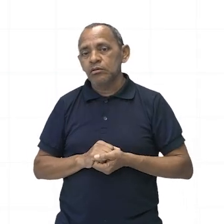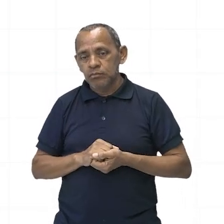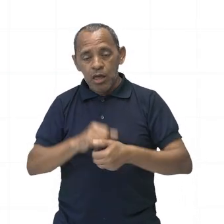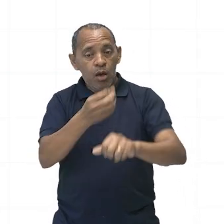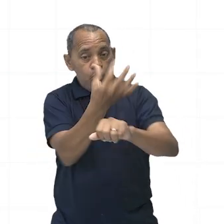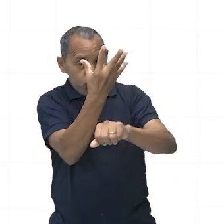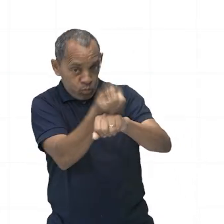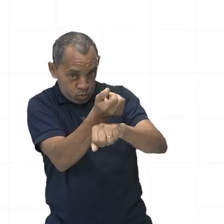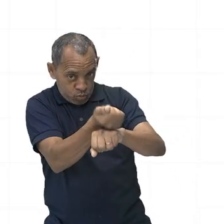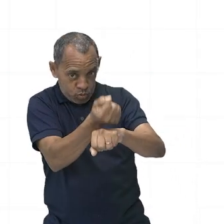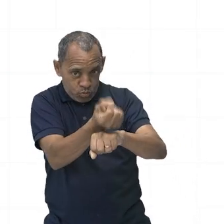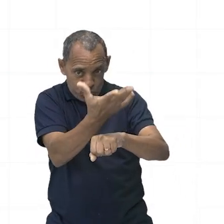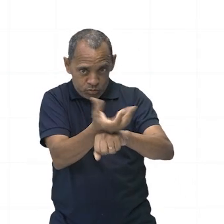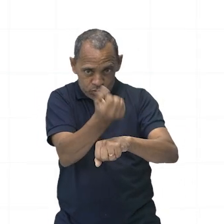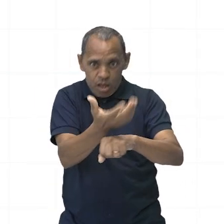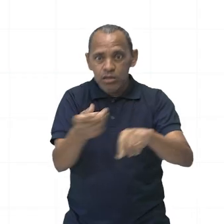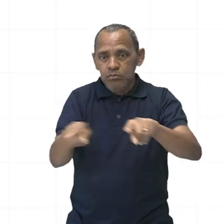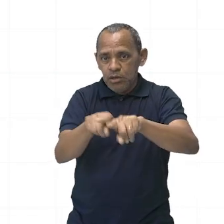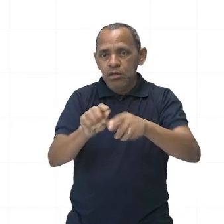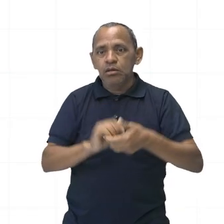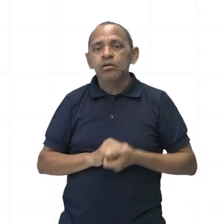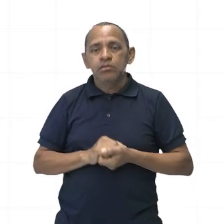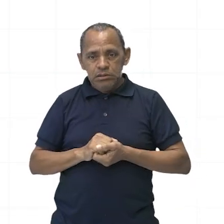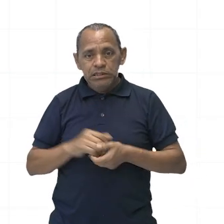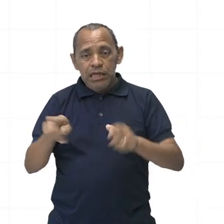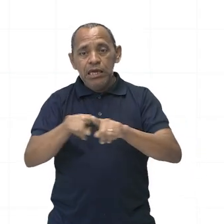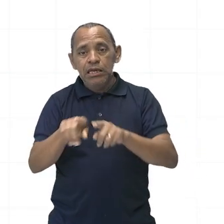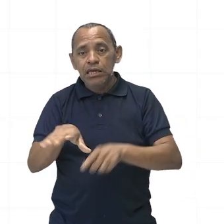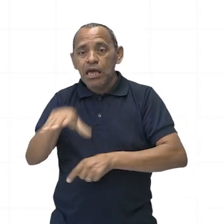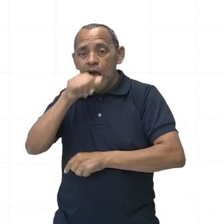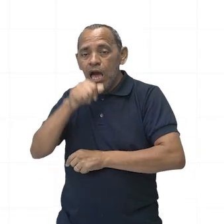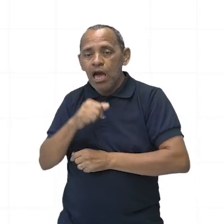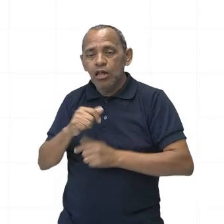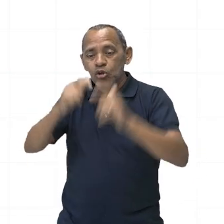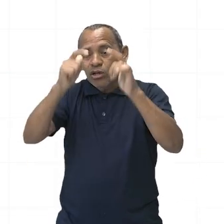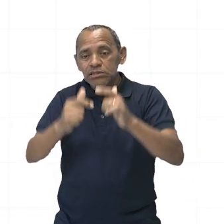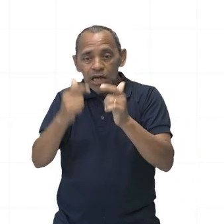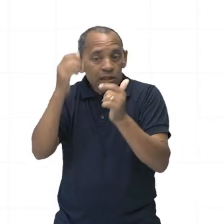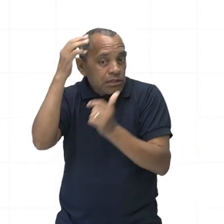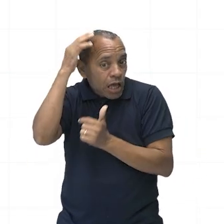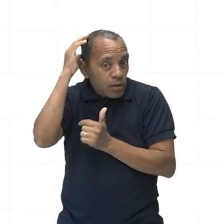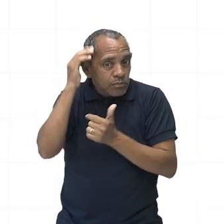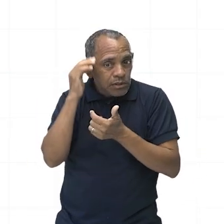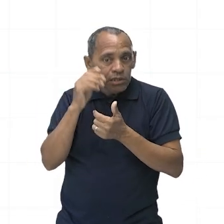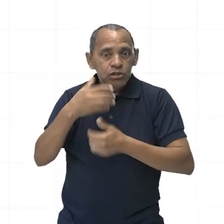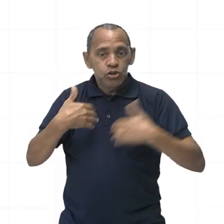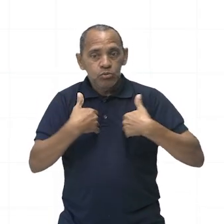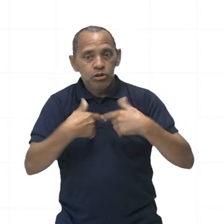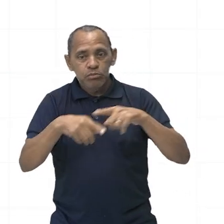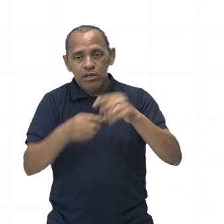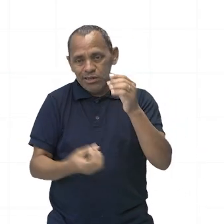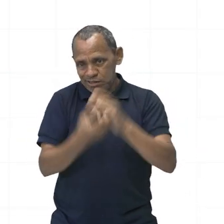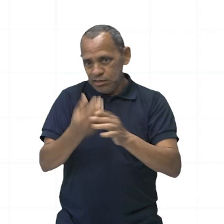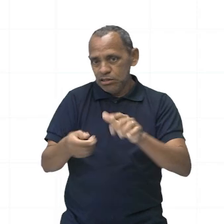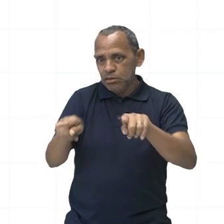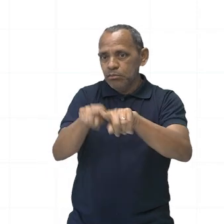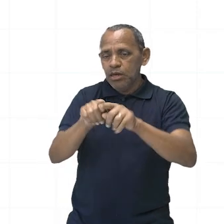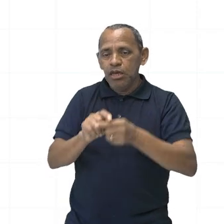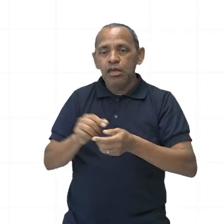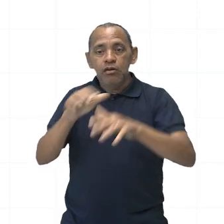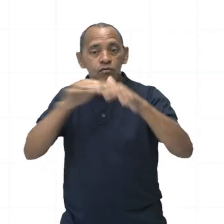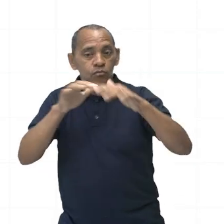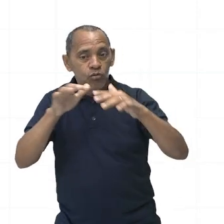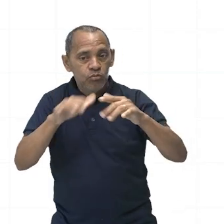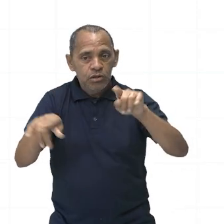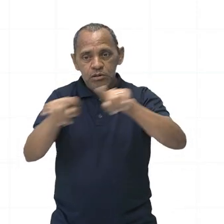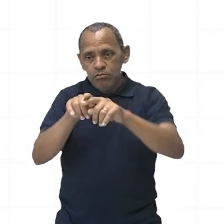baleias provém de grandes bolsas de ar localizadas na cabeça do animal, que geram então vibrações capazes de se propagar